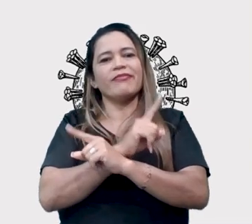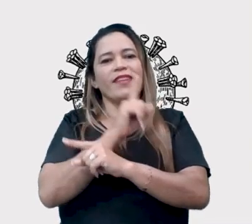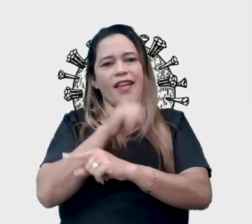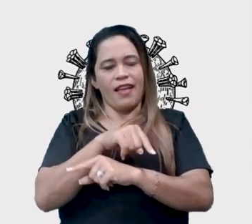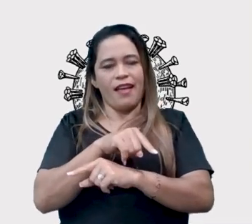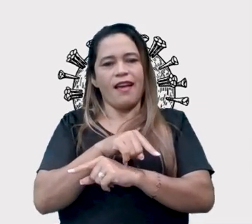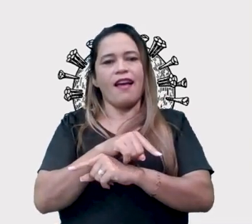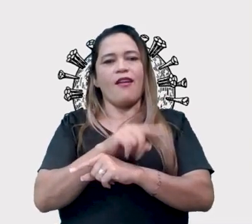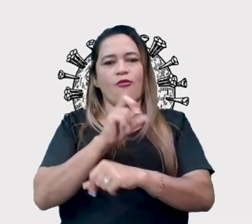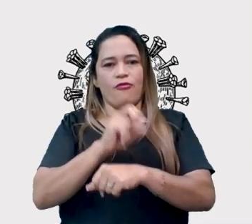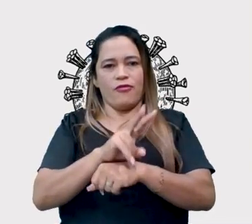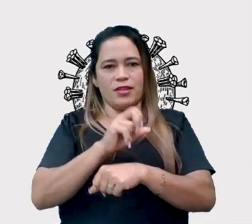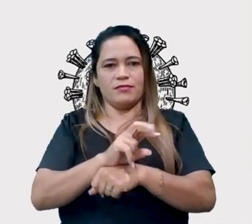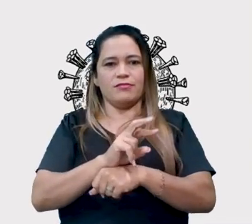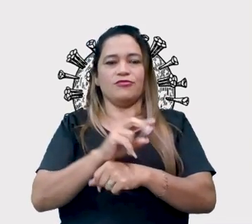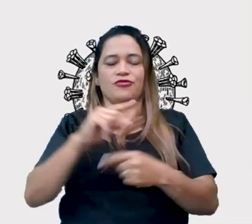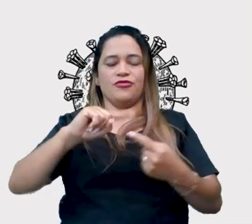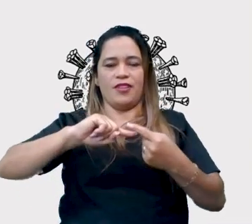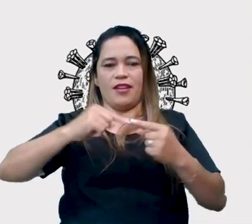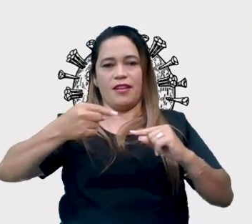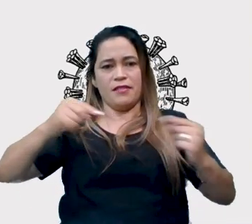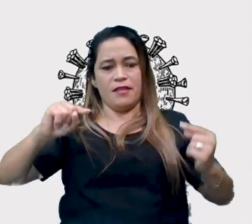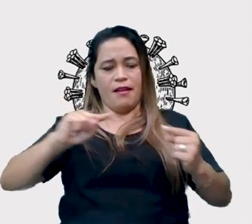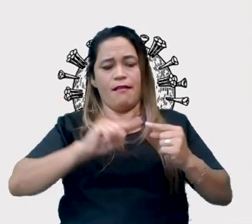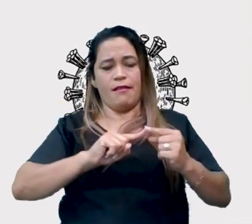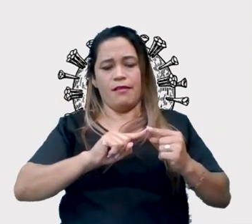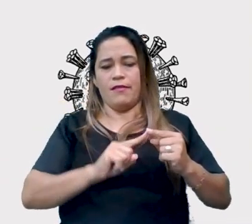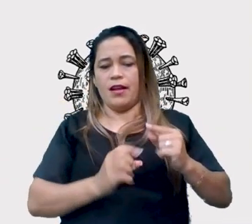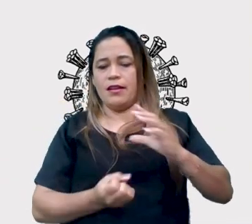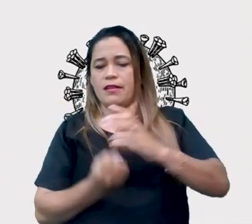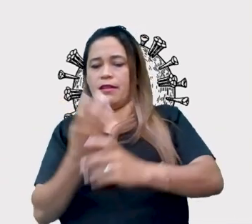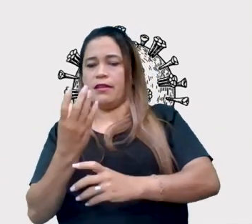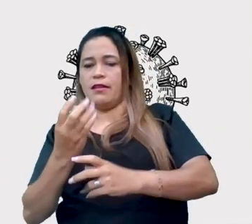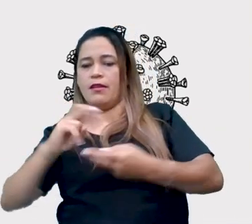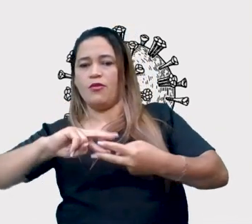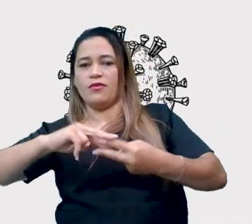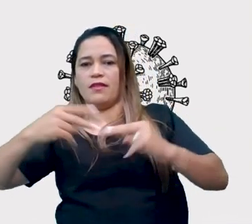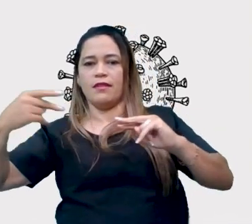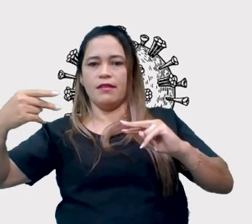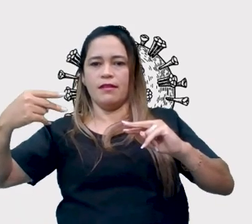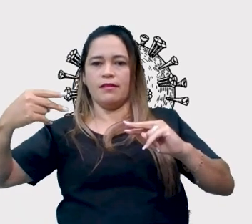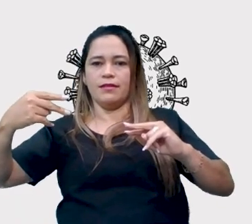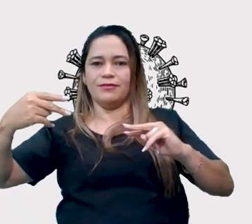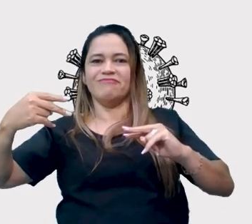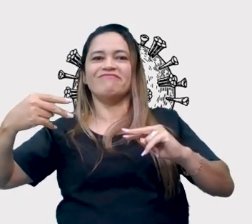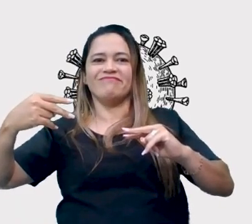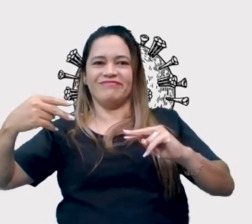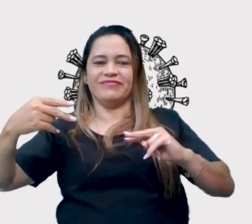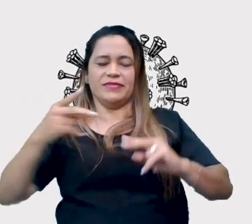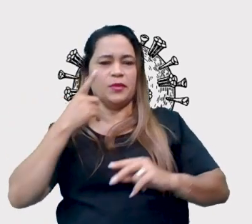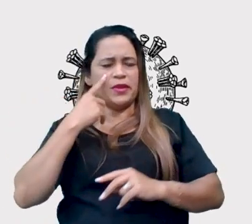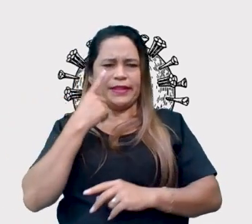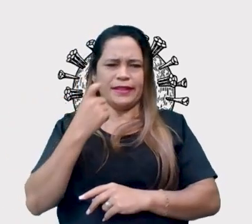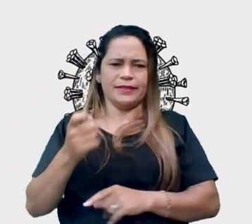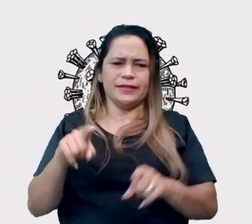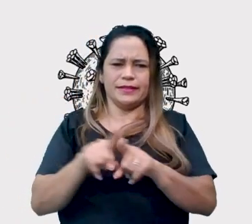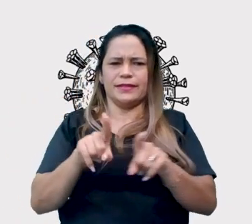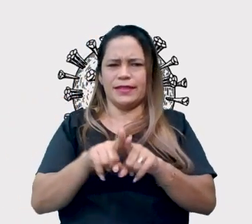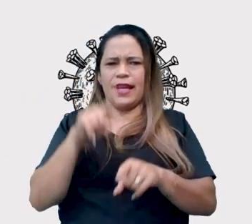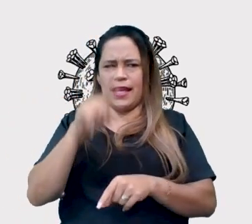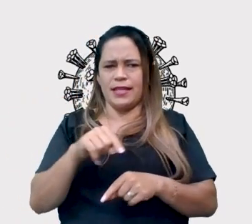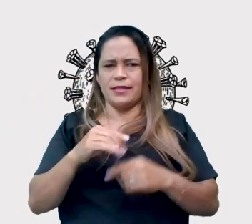de RNA e a partir do RNA ele consegue produzir um DNA. E uma coisa interessante também,